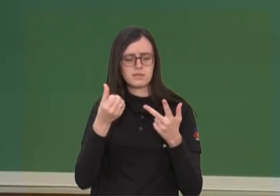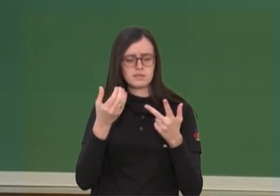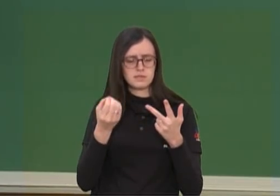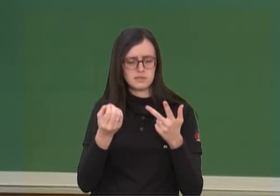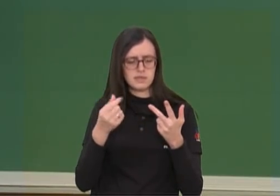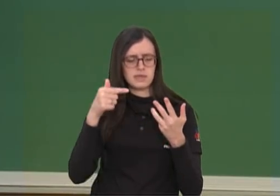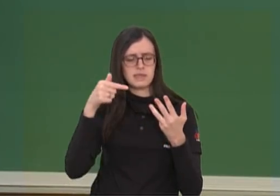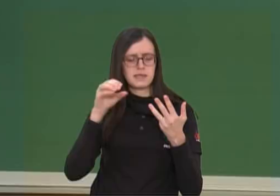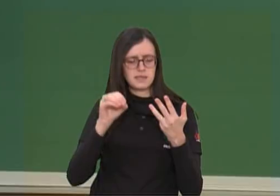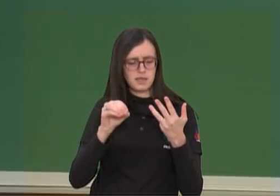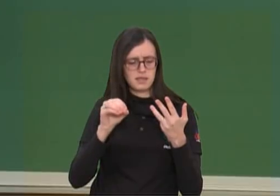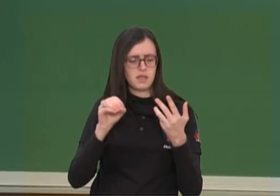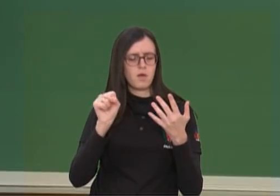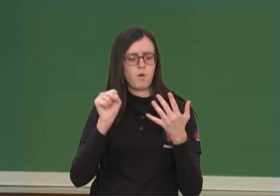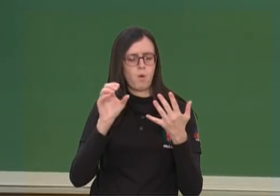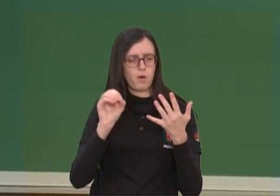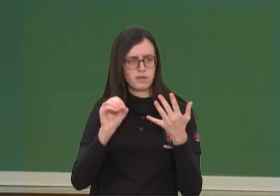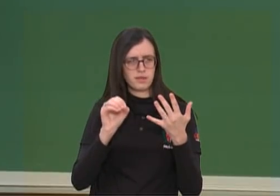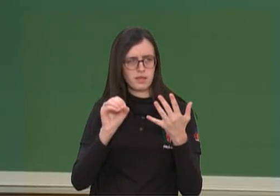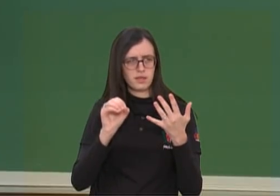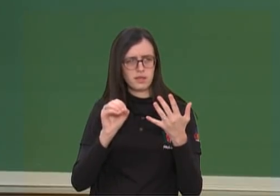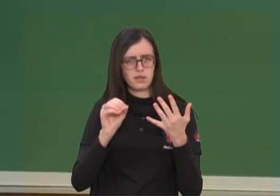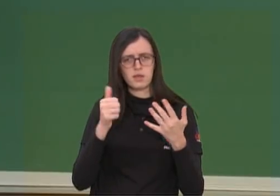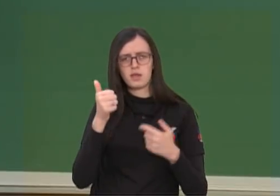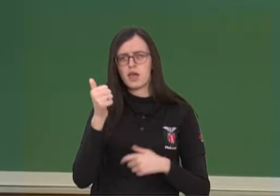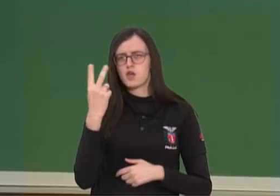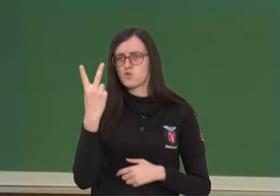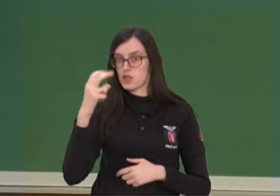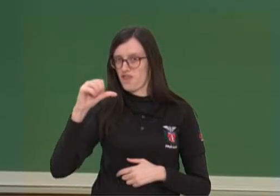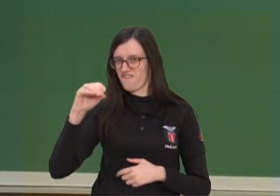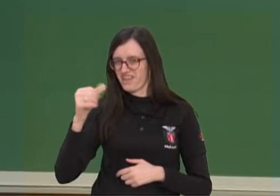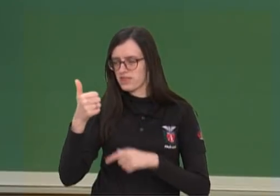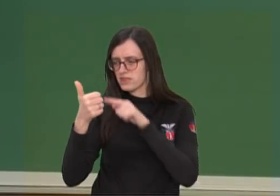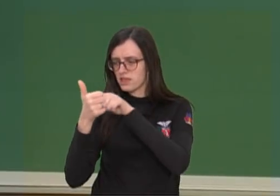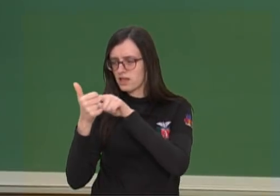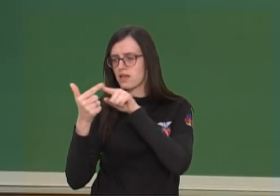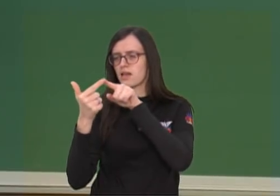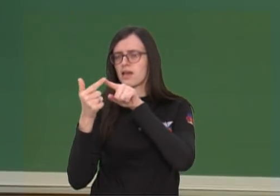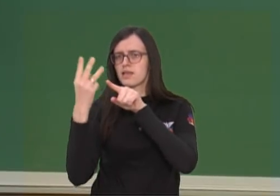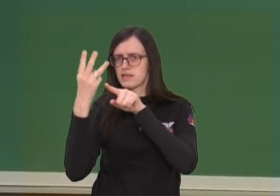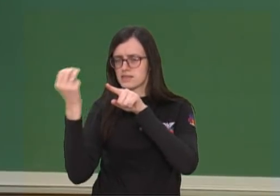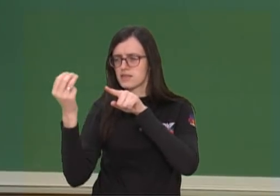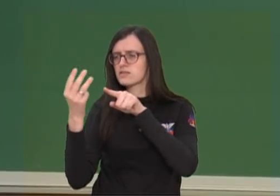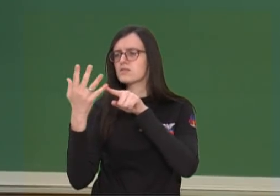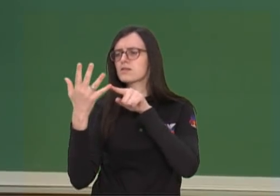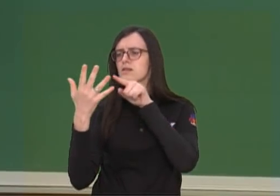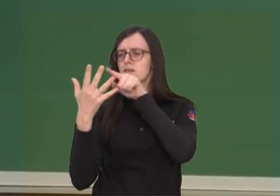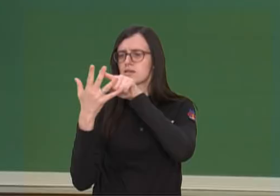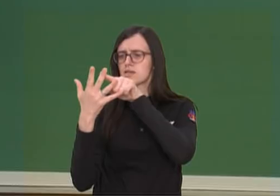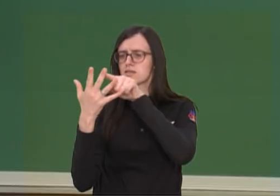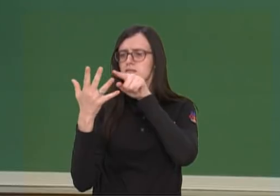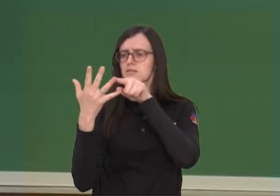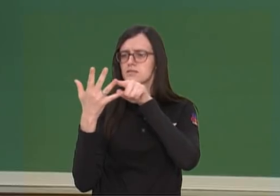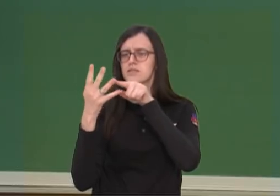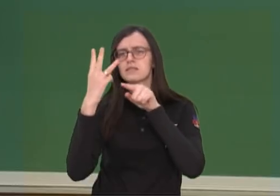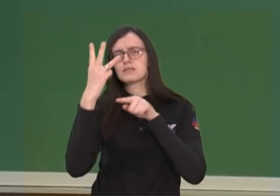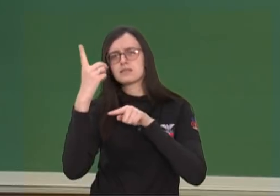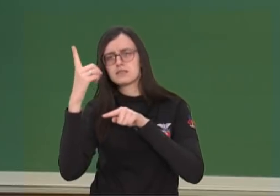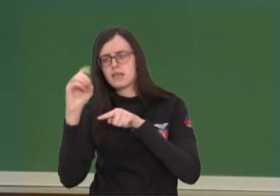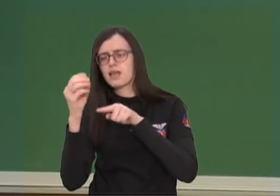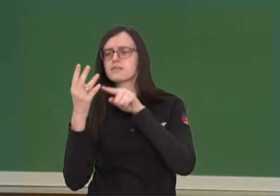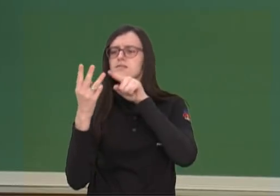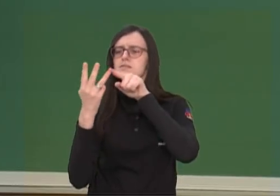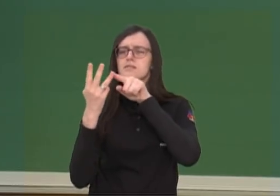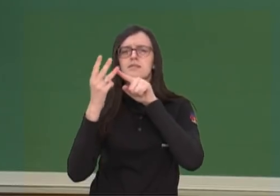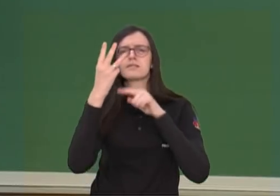260, 270, 280, 290, 300, 310, 320. Então,